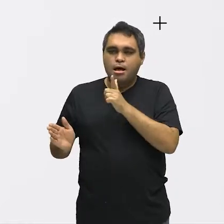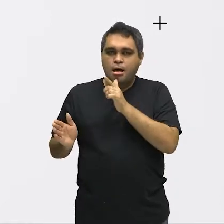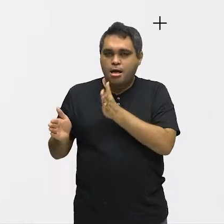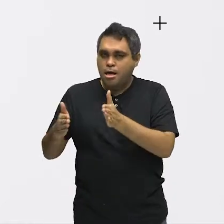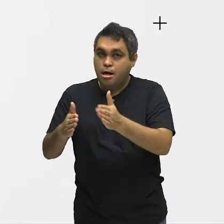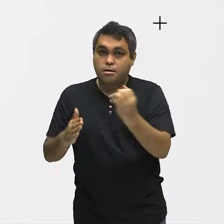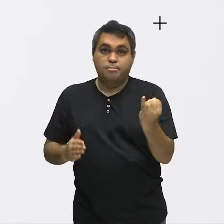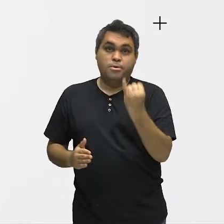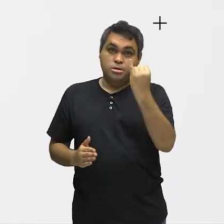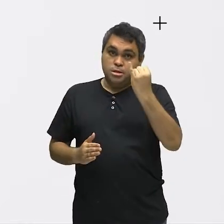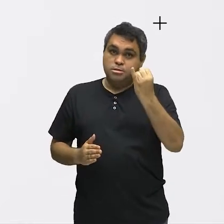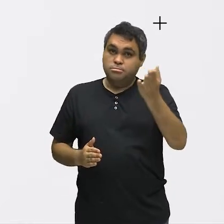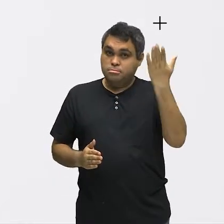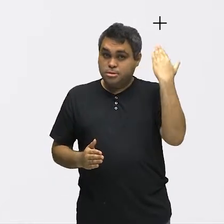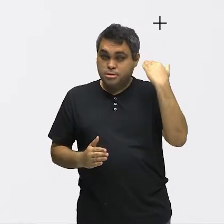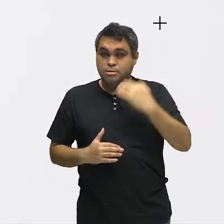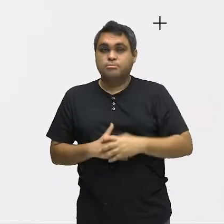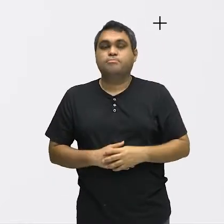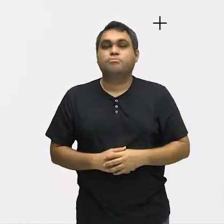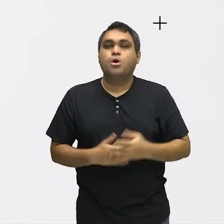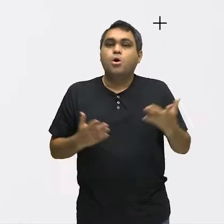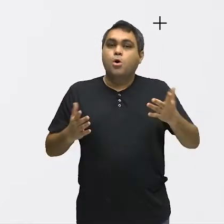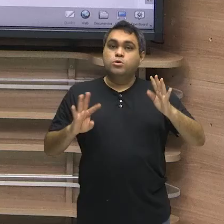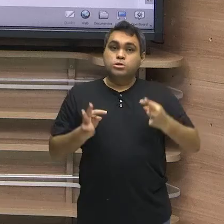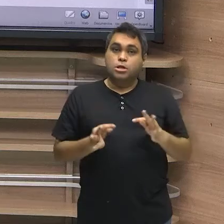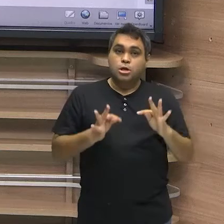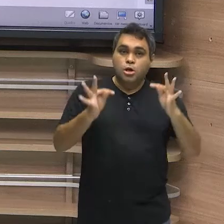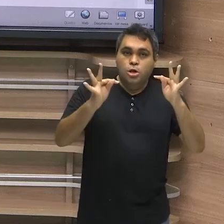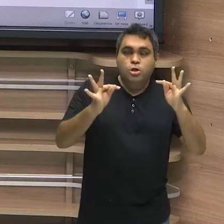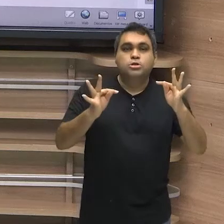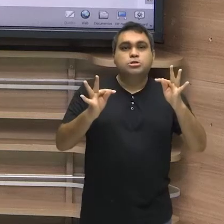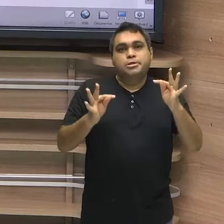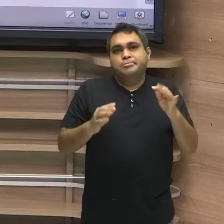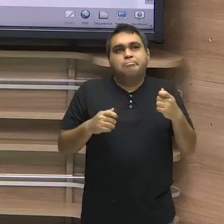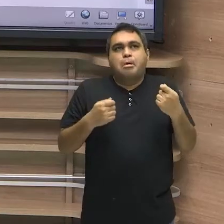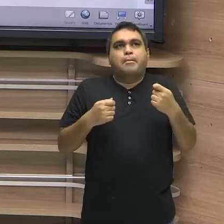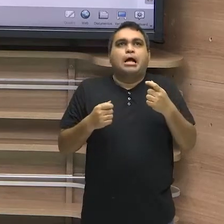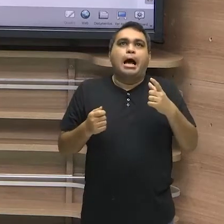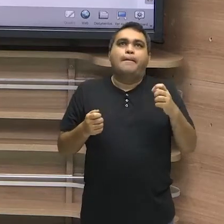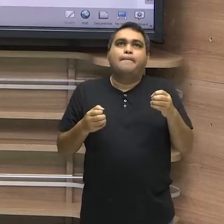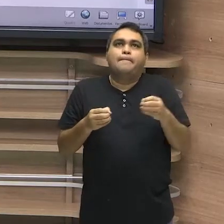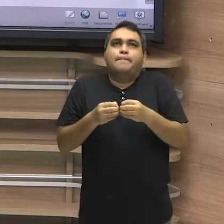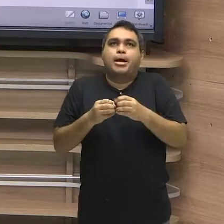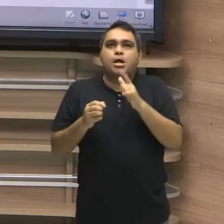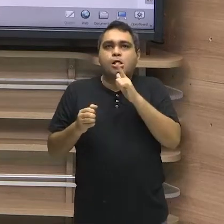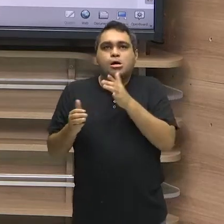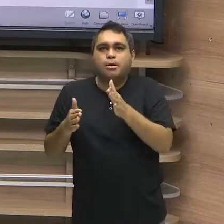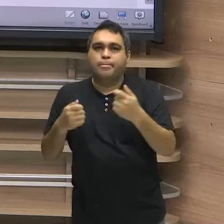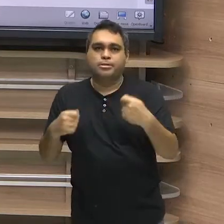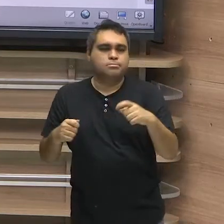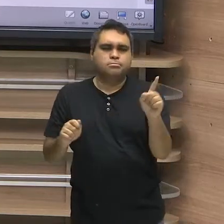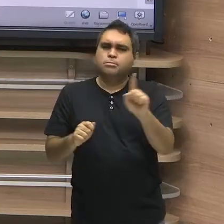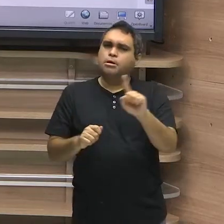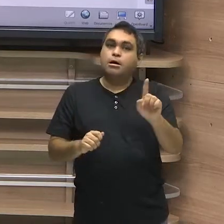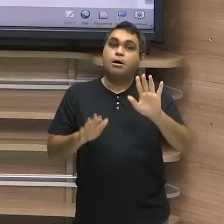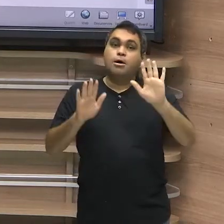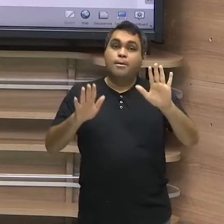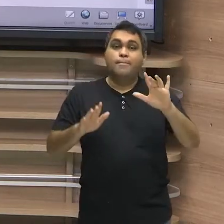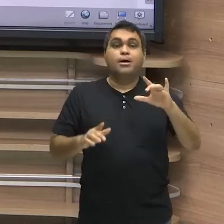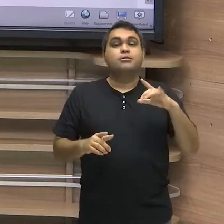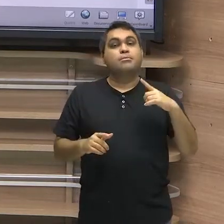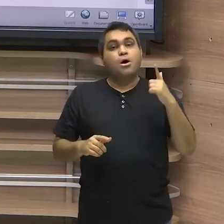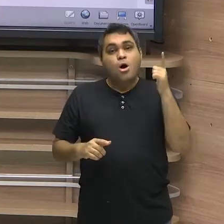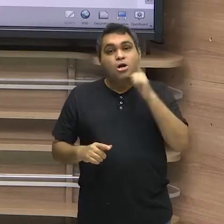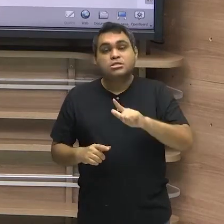não necessariamente precisa estar à margem dos rios para sobreviver, mas os rios são essenciais para a nossa